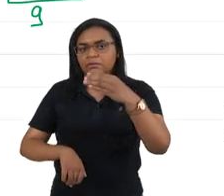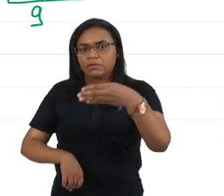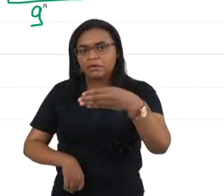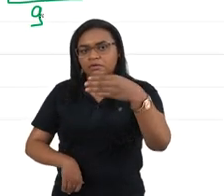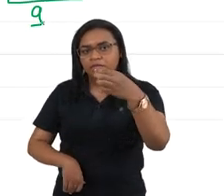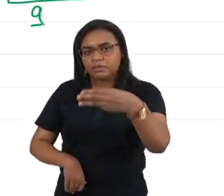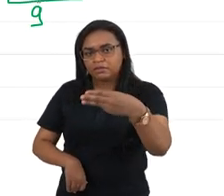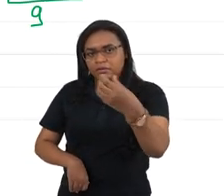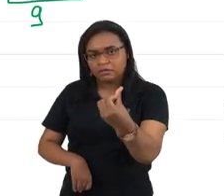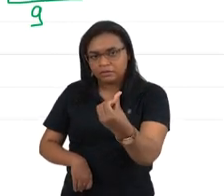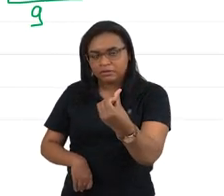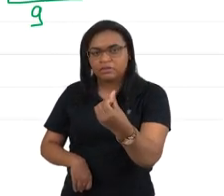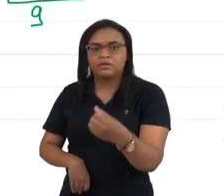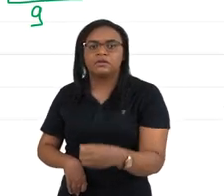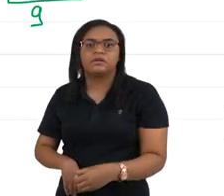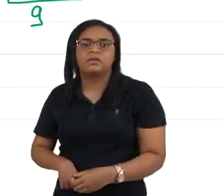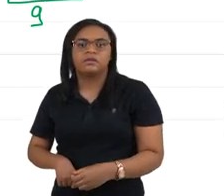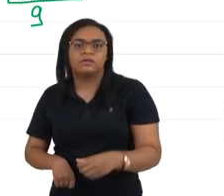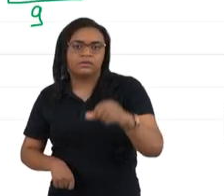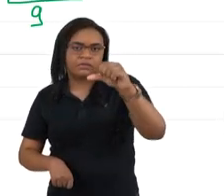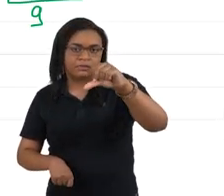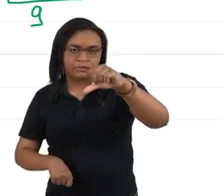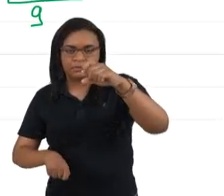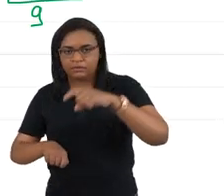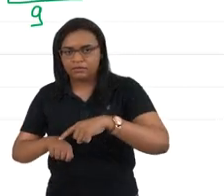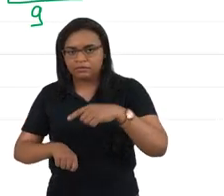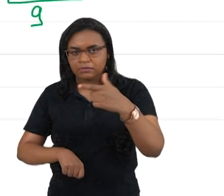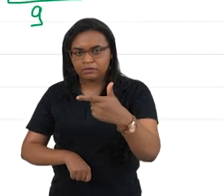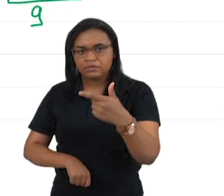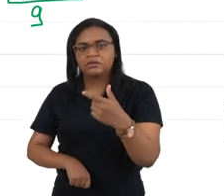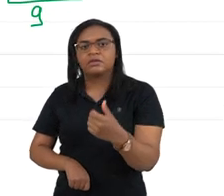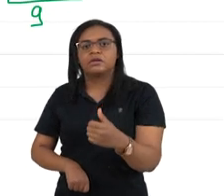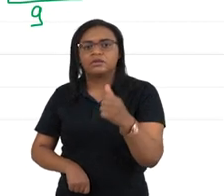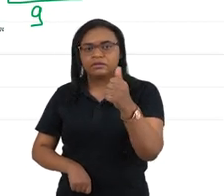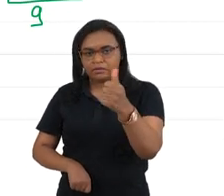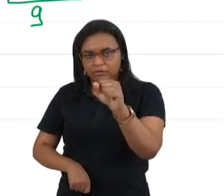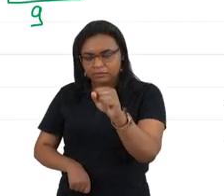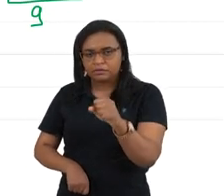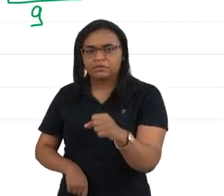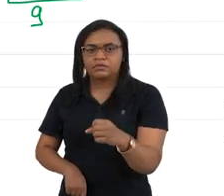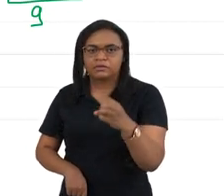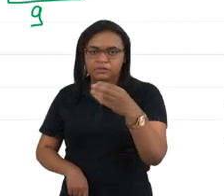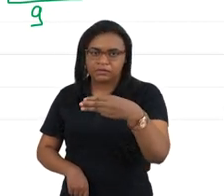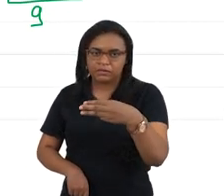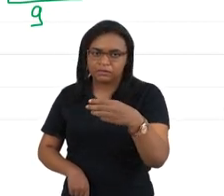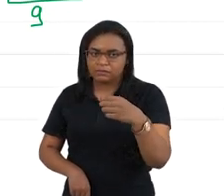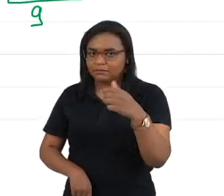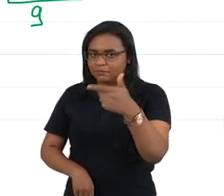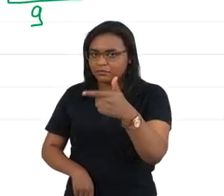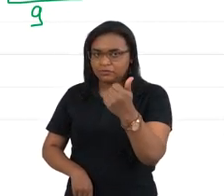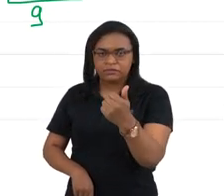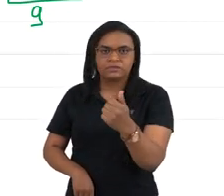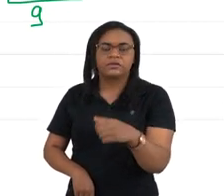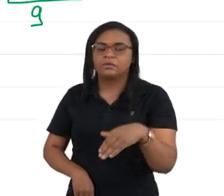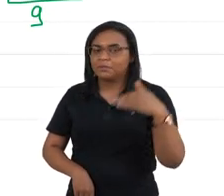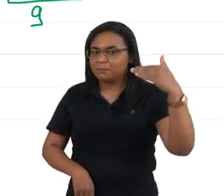vai 3. 9 vezes 2 dá 18. E 3, 21. Não é isso aí. Então, é mais do